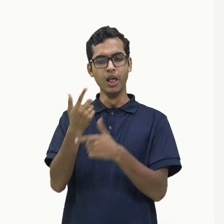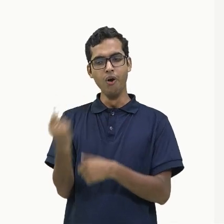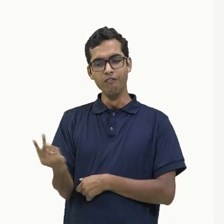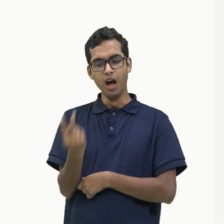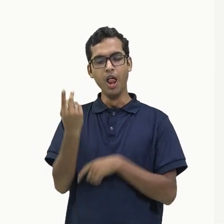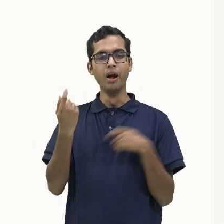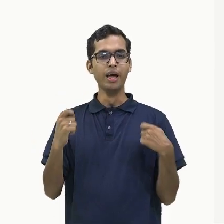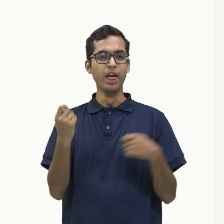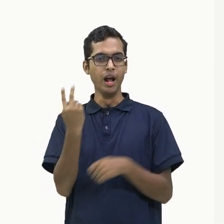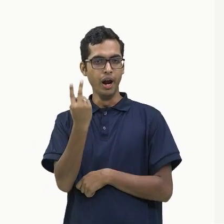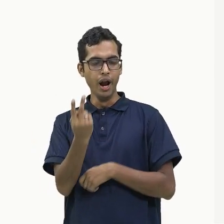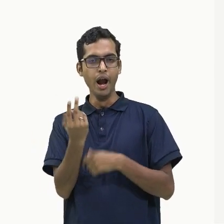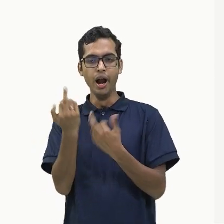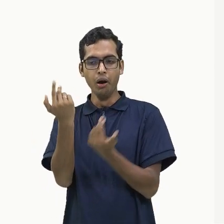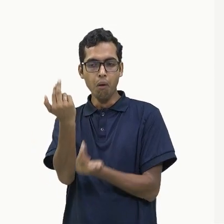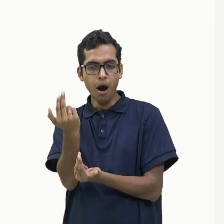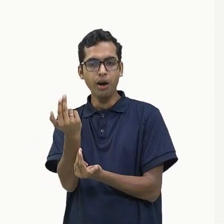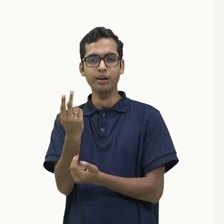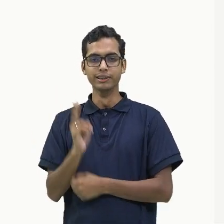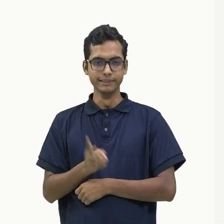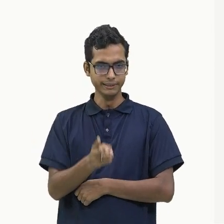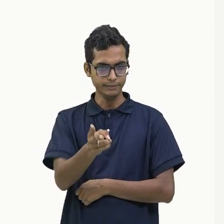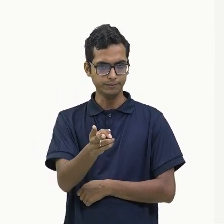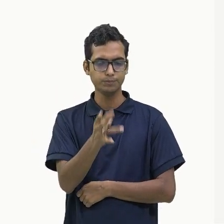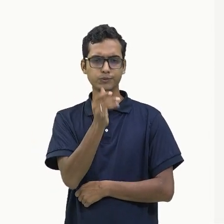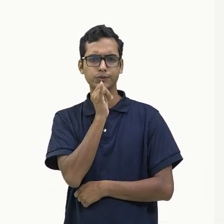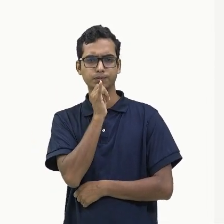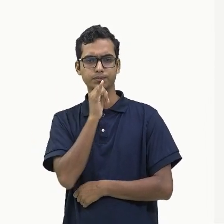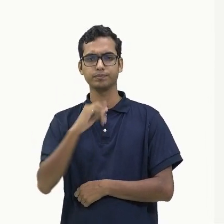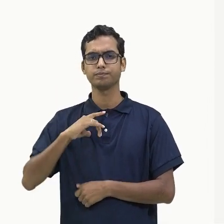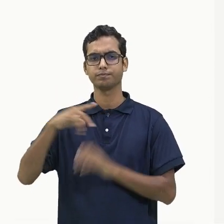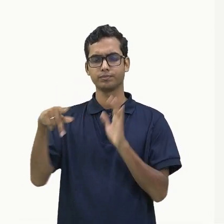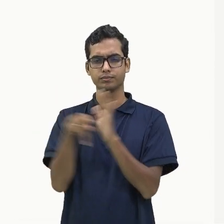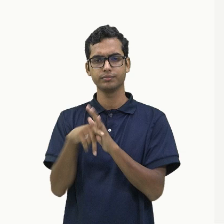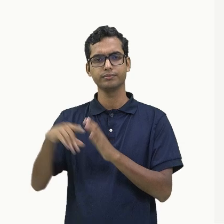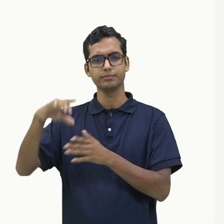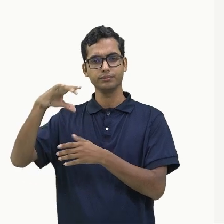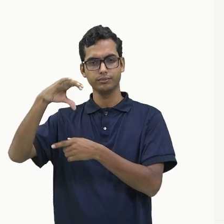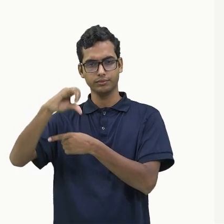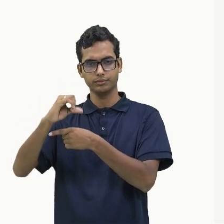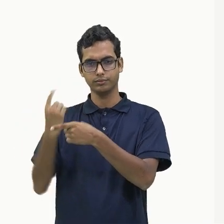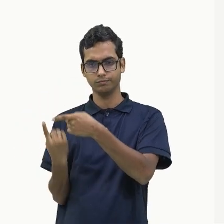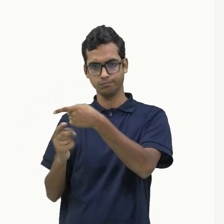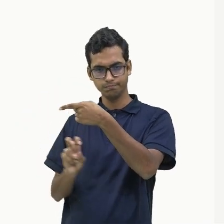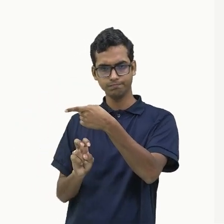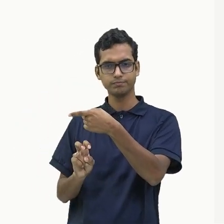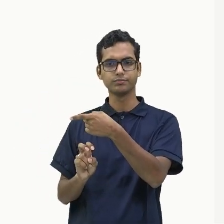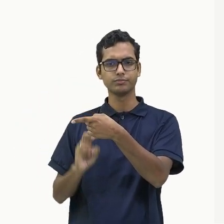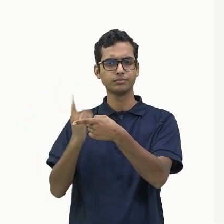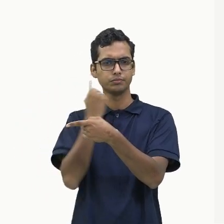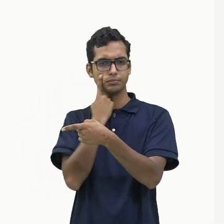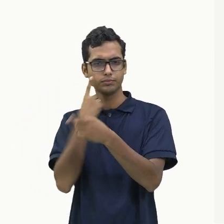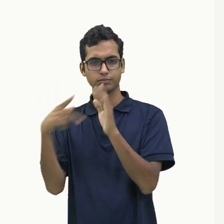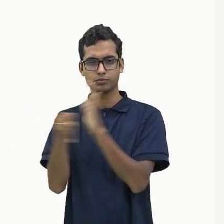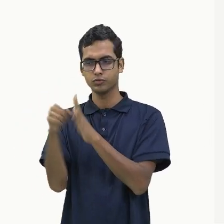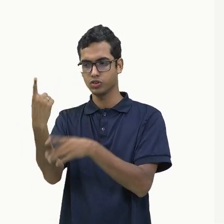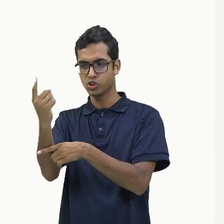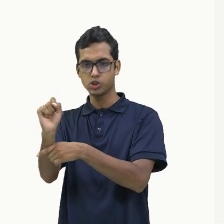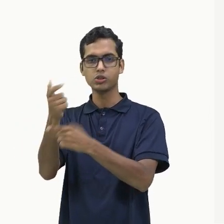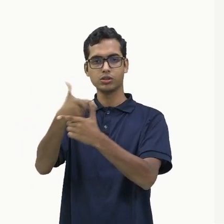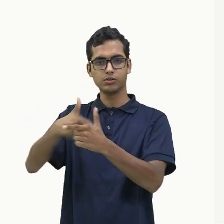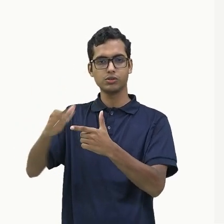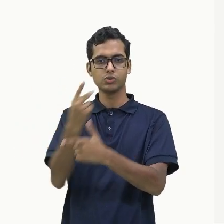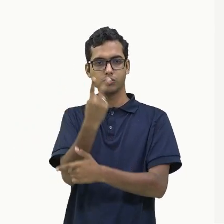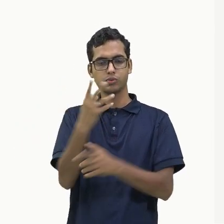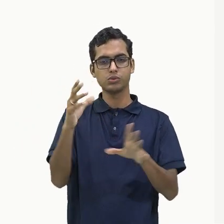2, ó, é igual a 9. 30 dividido por 2 é igual a 15. Vejam que eu consigo ainda simplificar